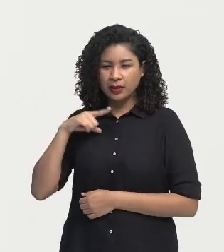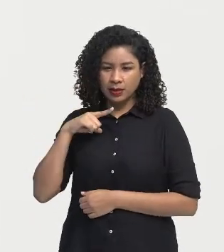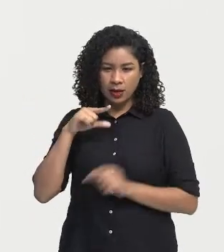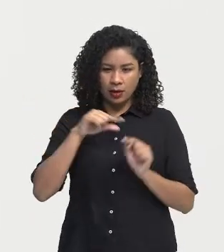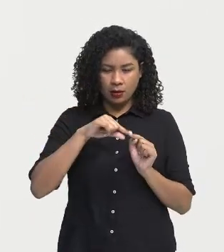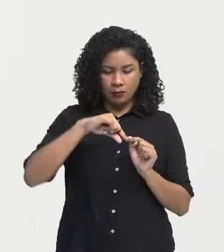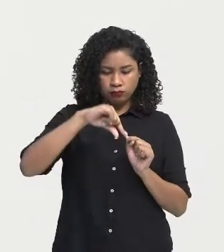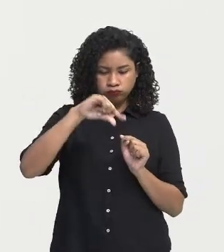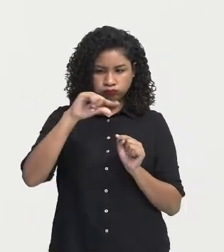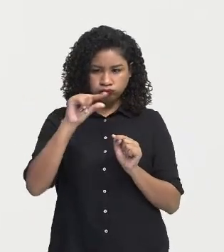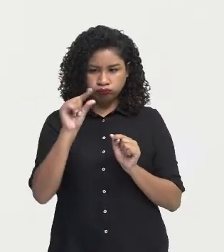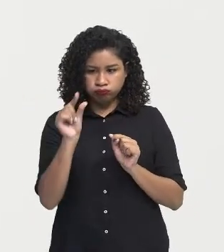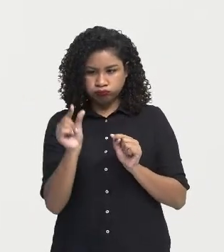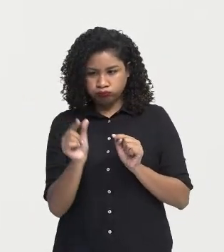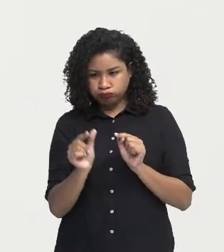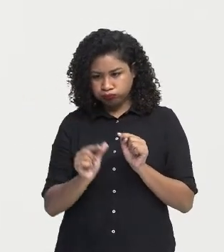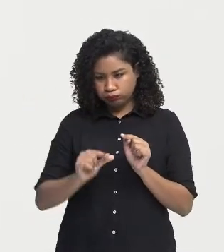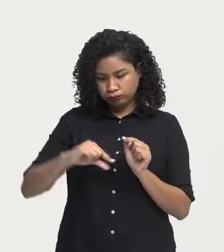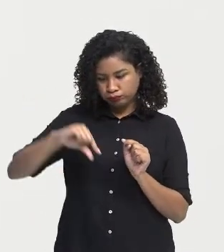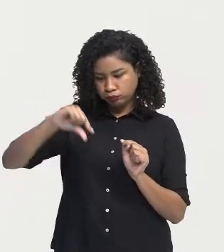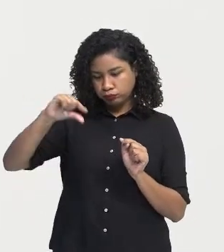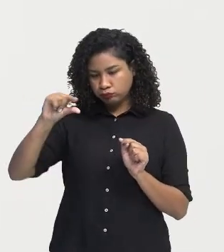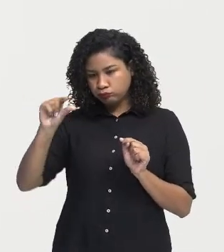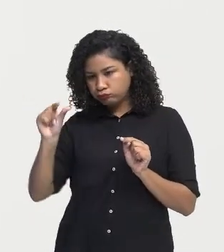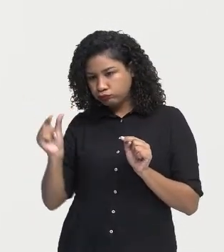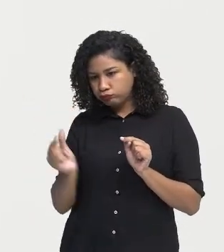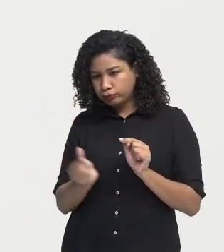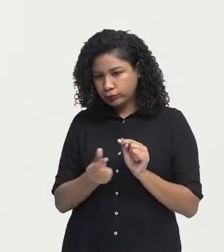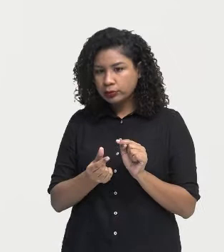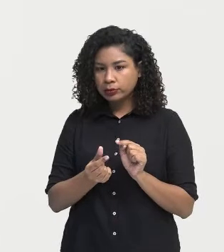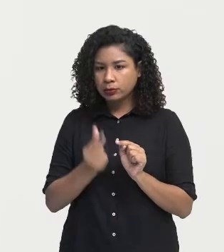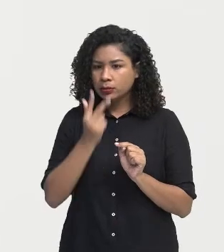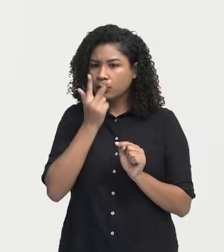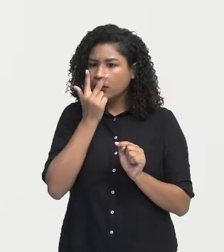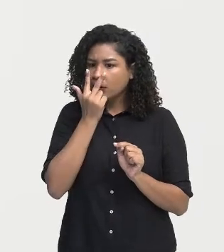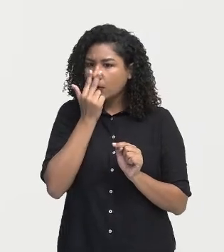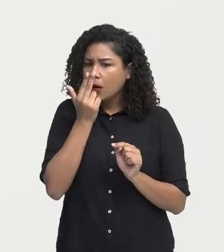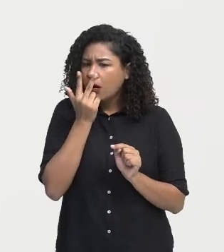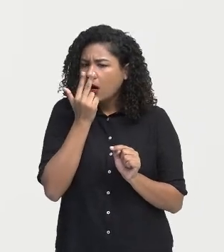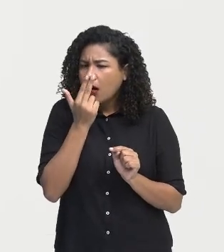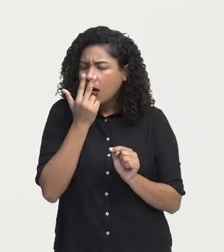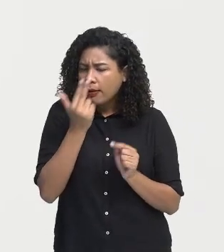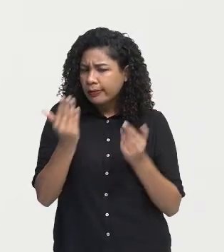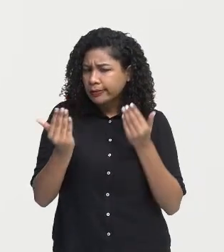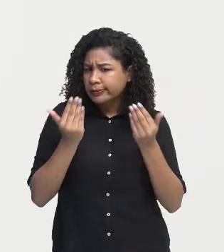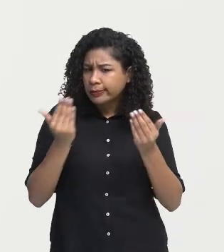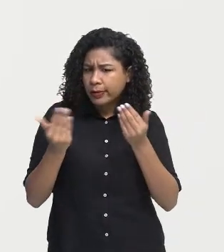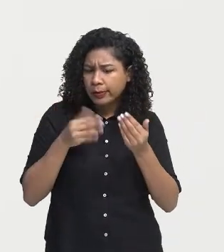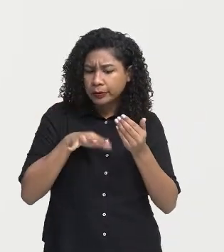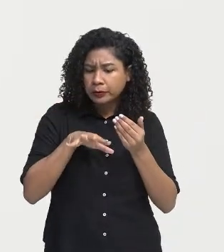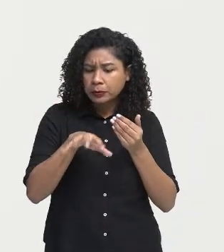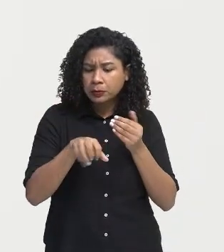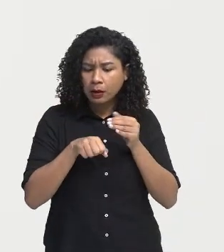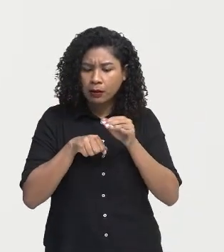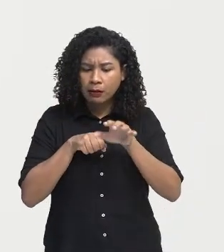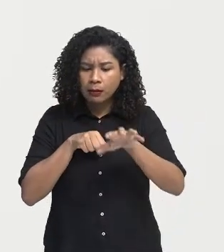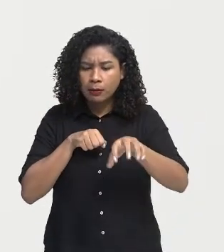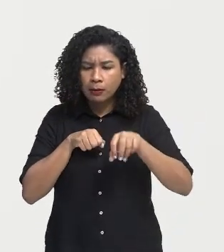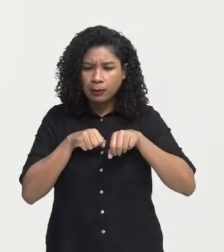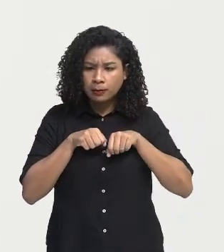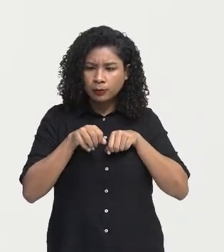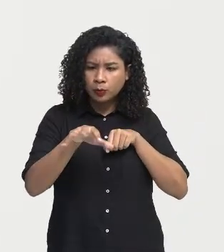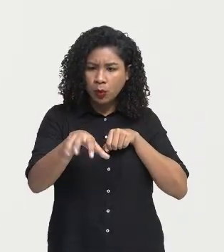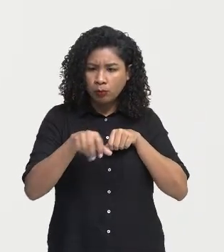englobando algo, né? Então, ele vai, ó, como se fosse buscando esse algo que esteja presente ali